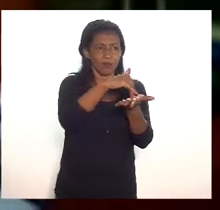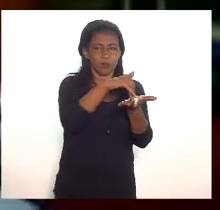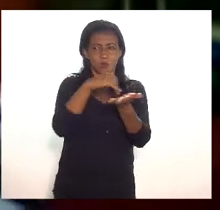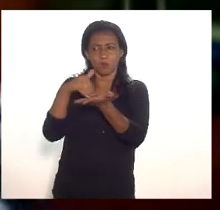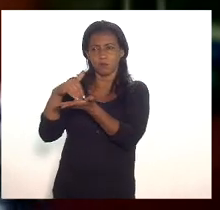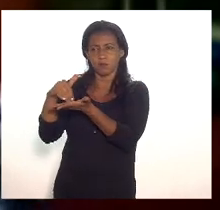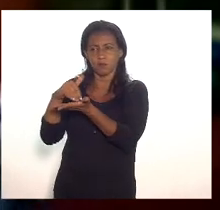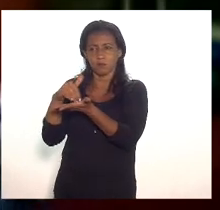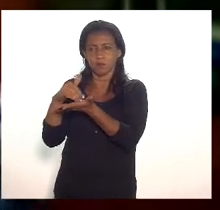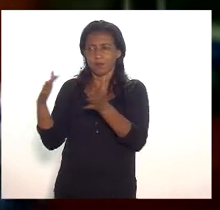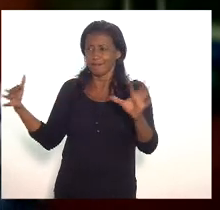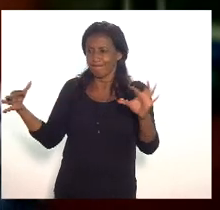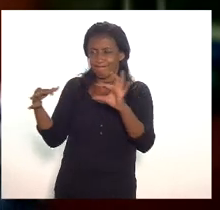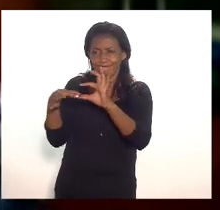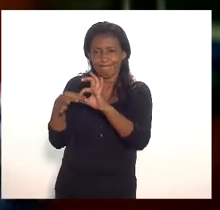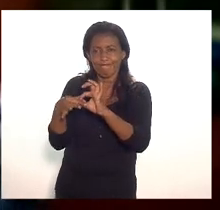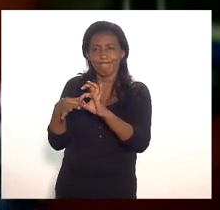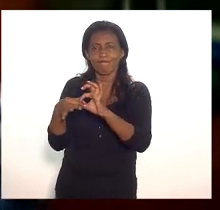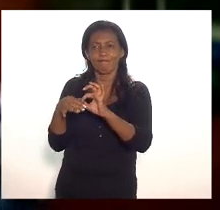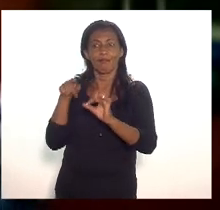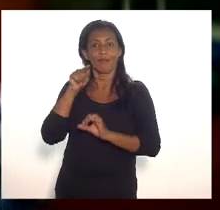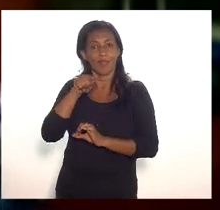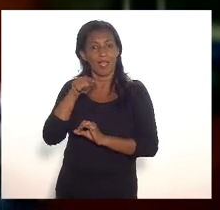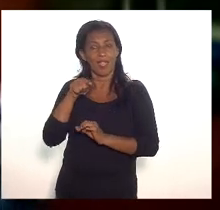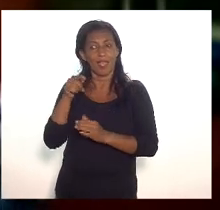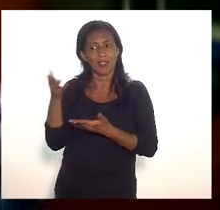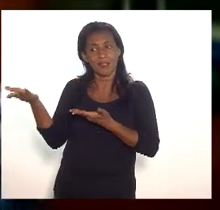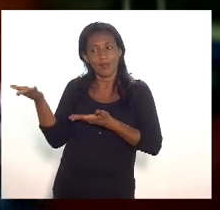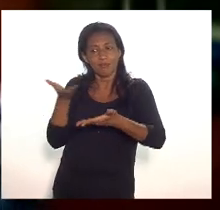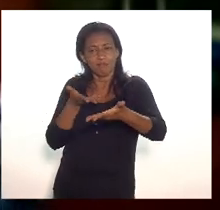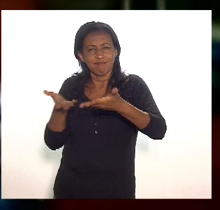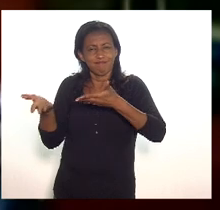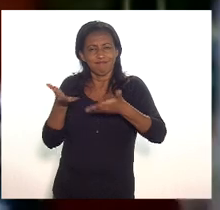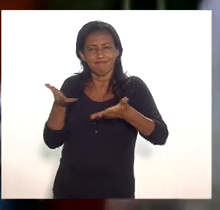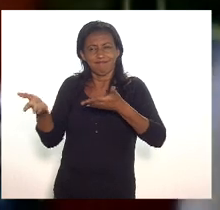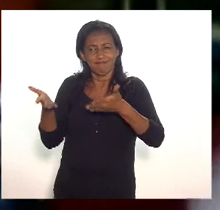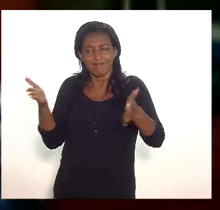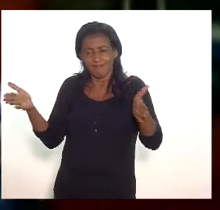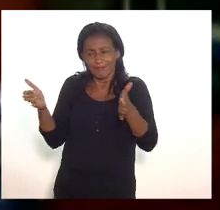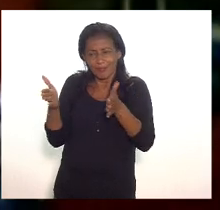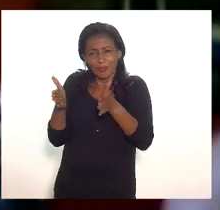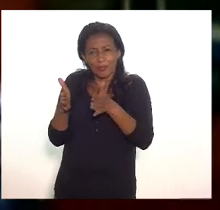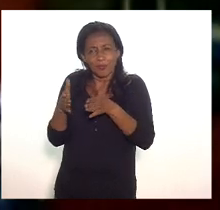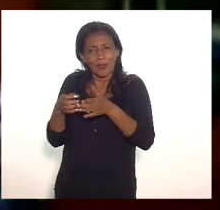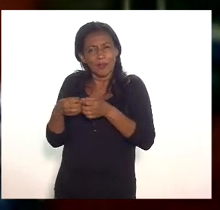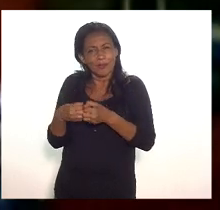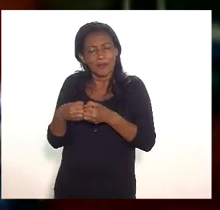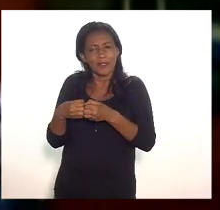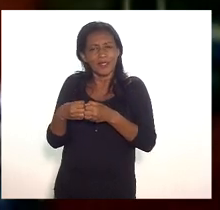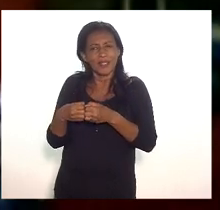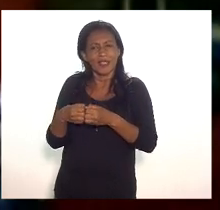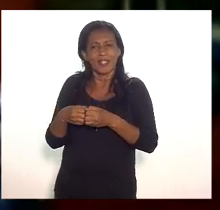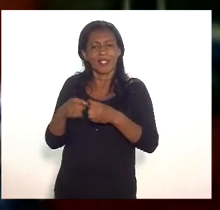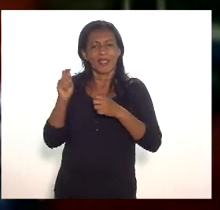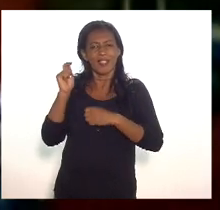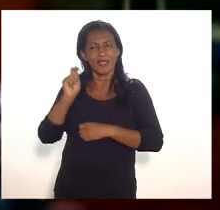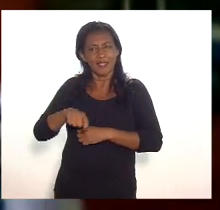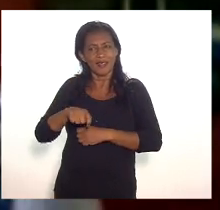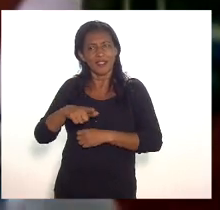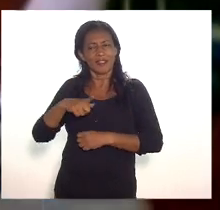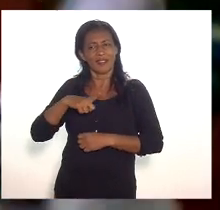dizer, esta relação estreita é que permite a